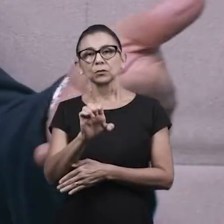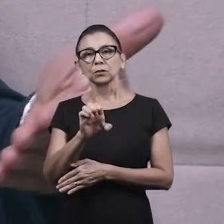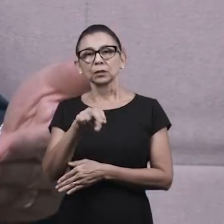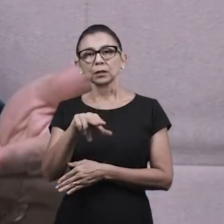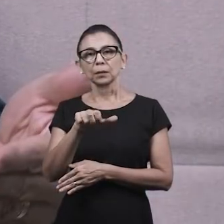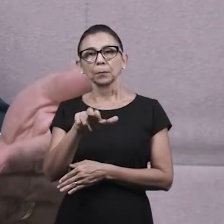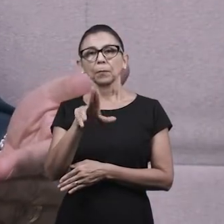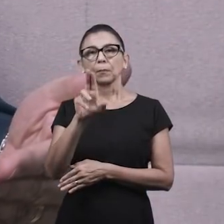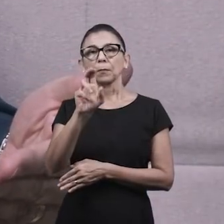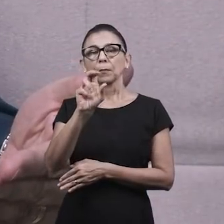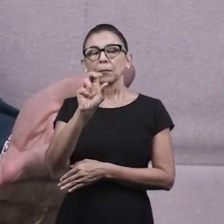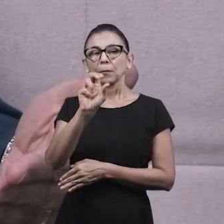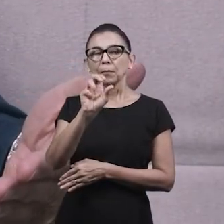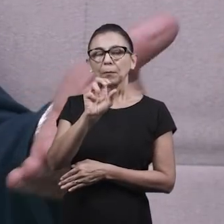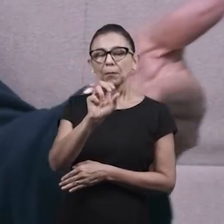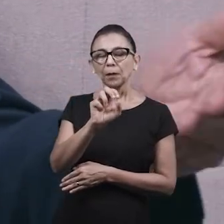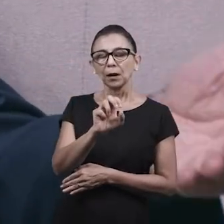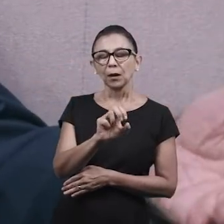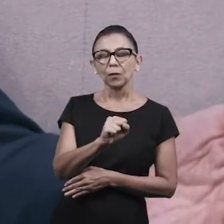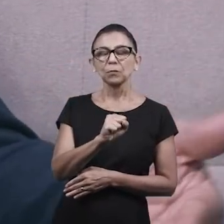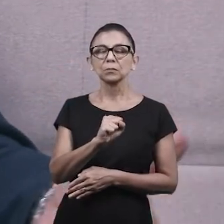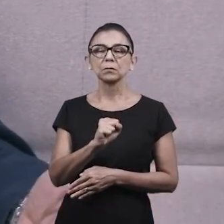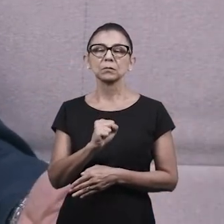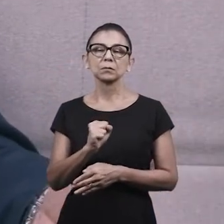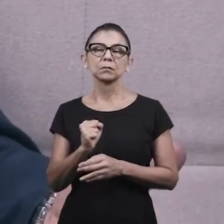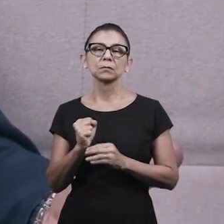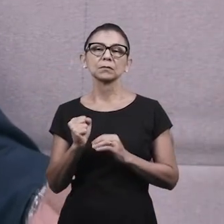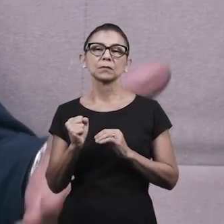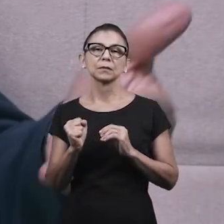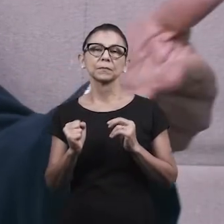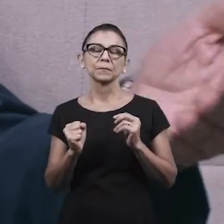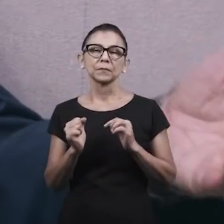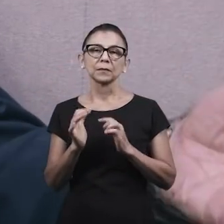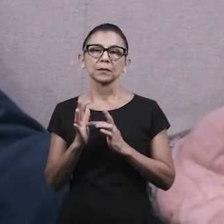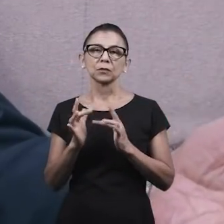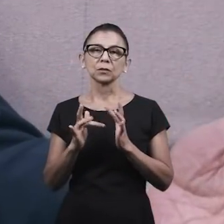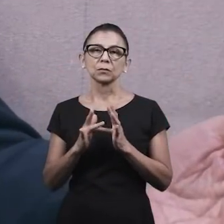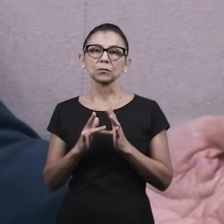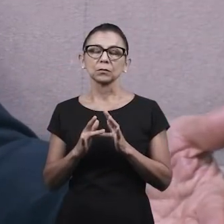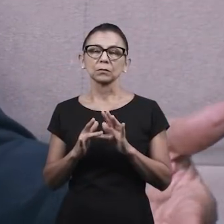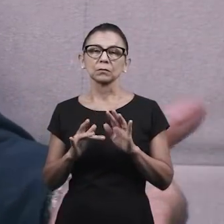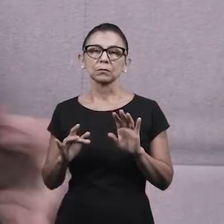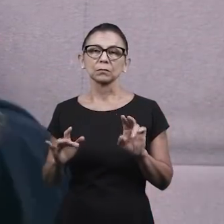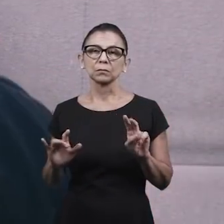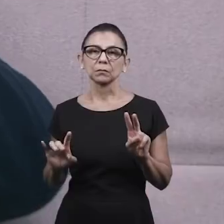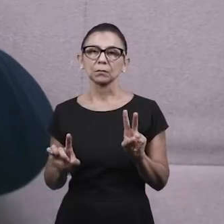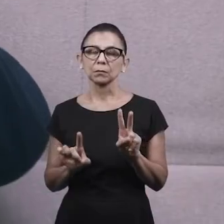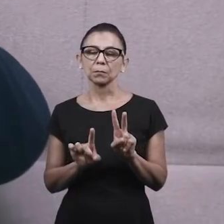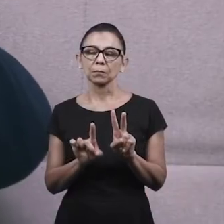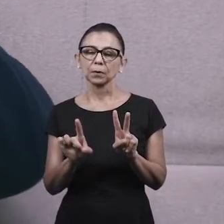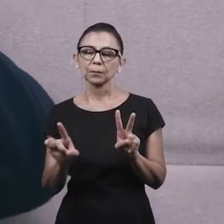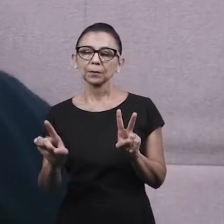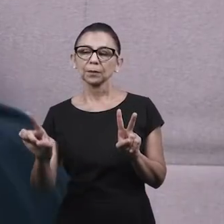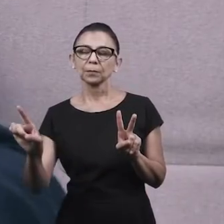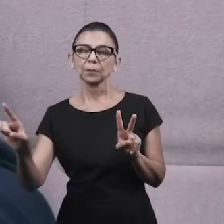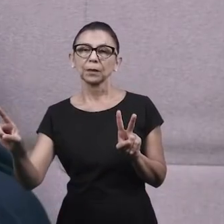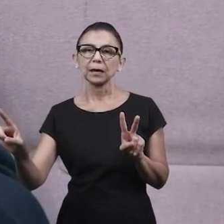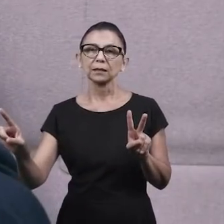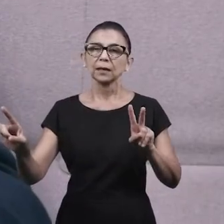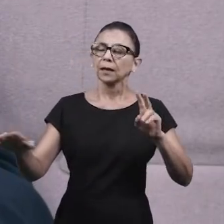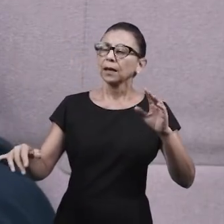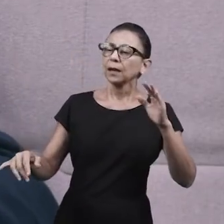ao lado de Jesus, conversaram com ele, mas não conheceram. Como? Eles chegaram ao ponto